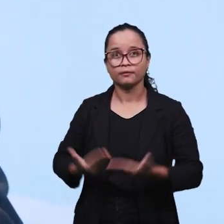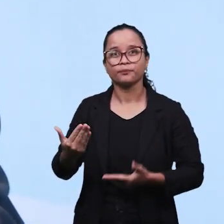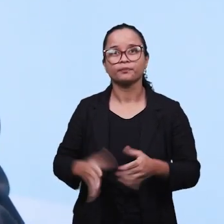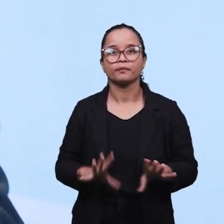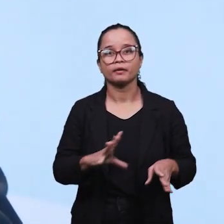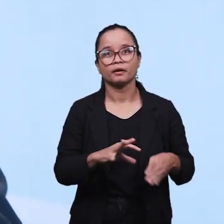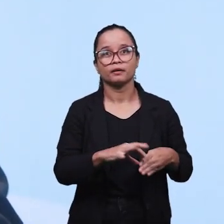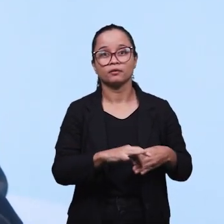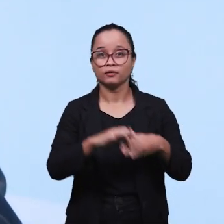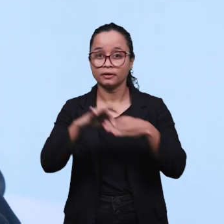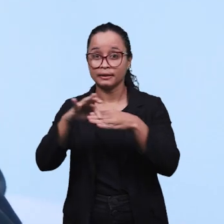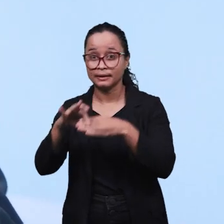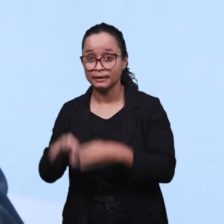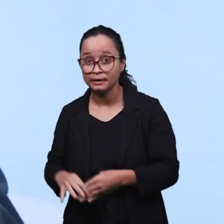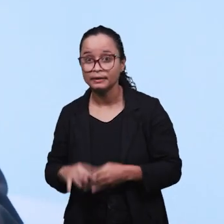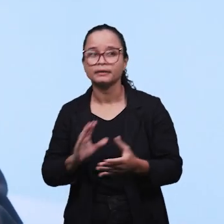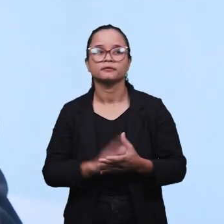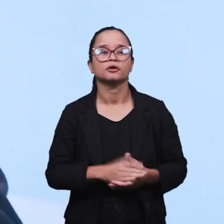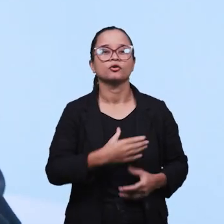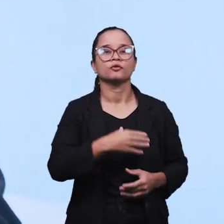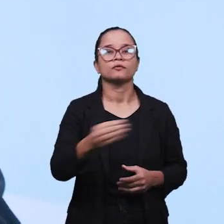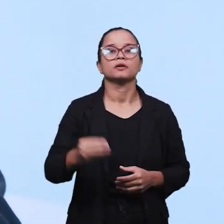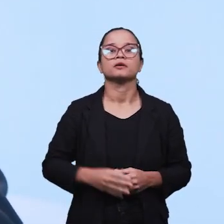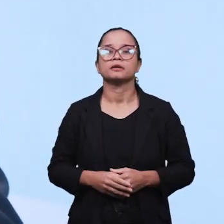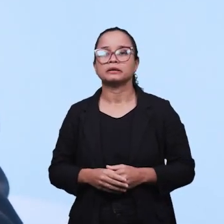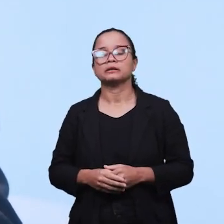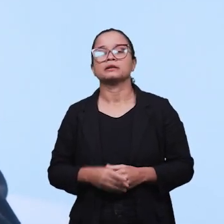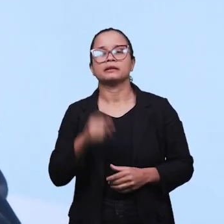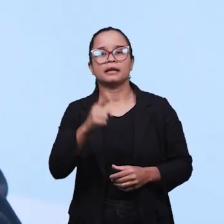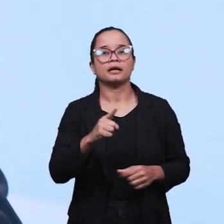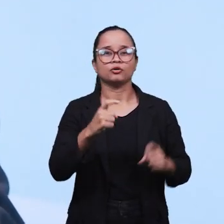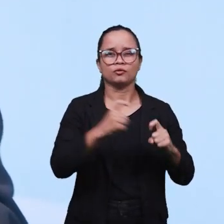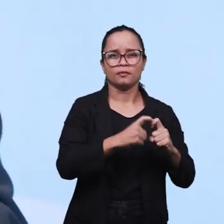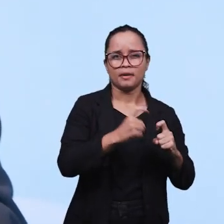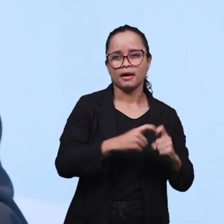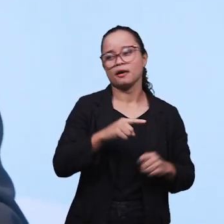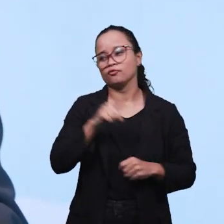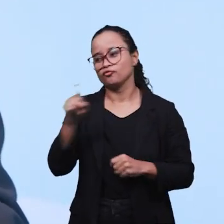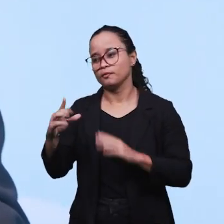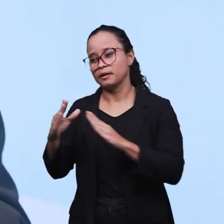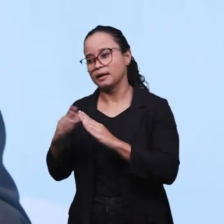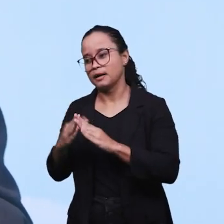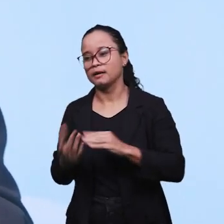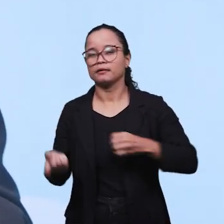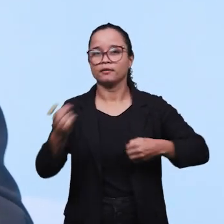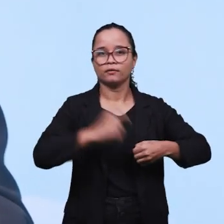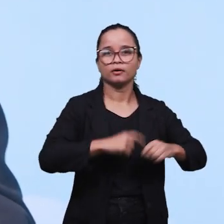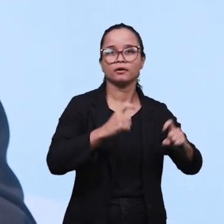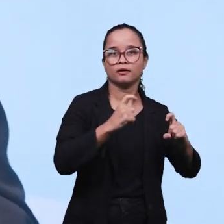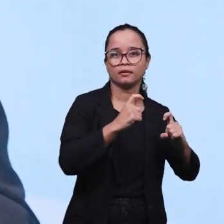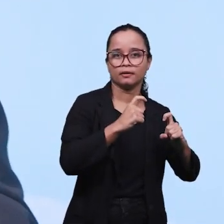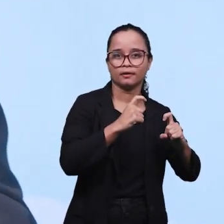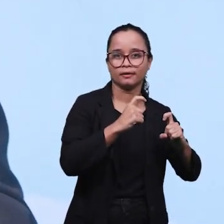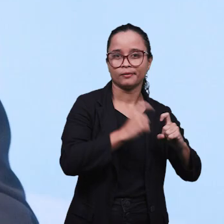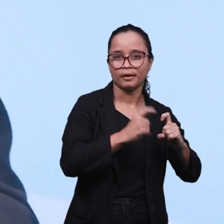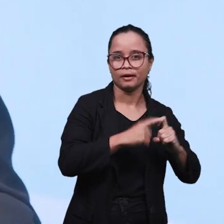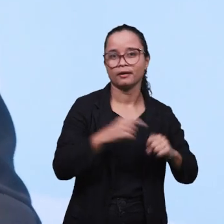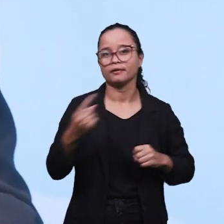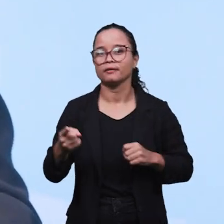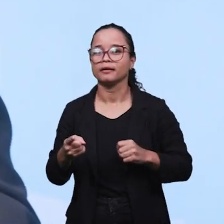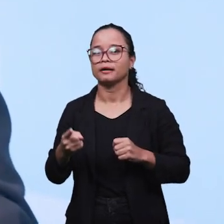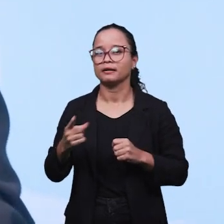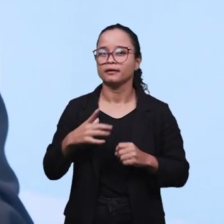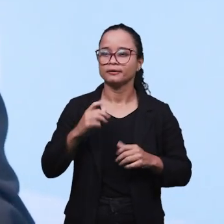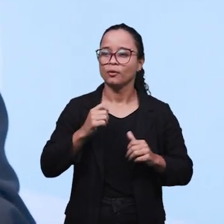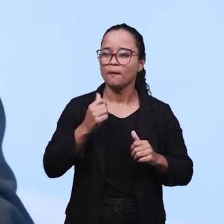os filhos da terapia para casa, da casa para terapia, receosa de que os meninos possam atrapalhar um